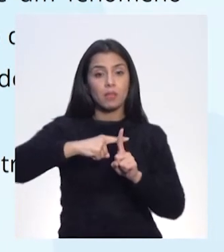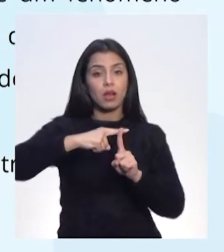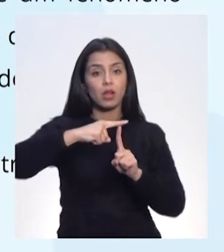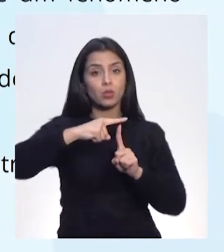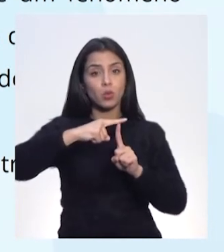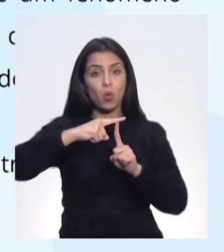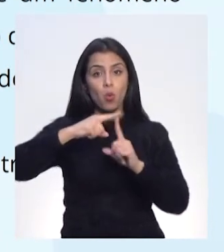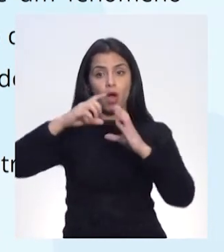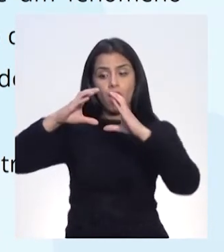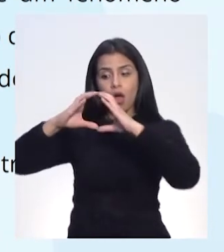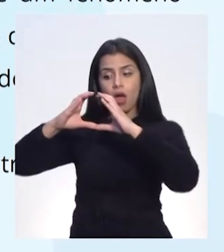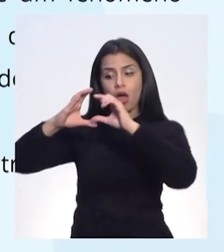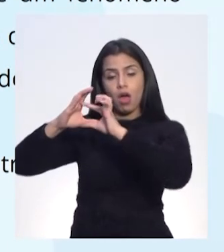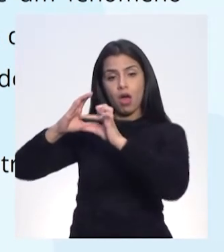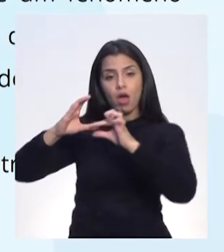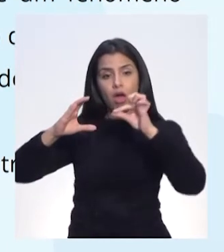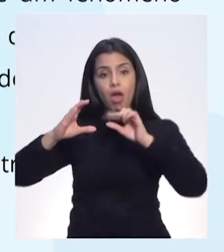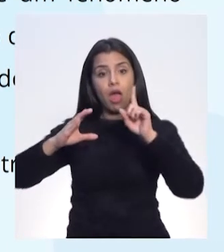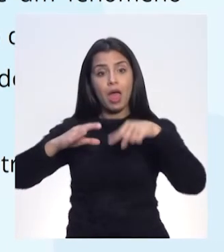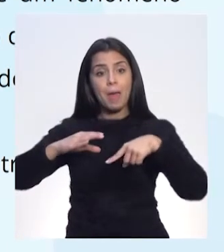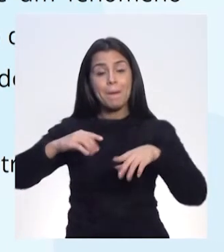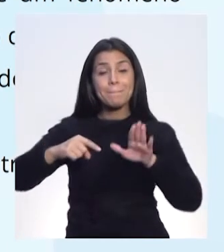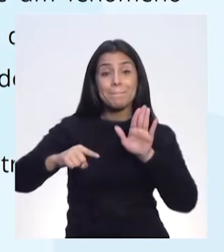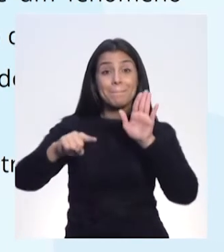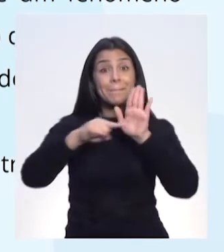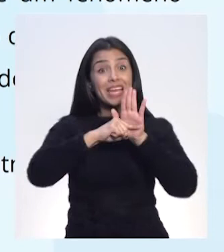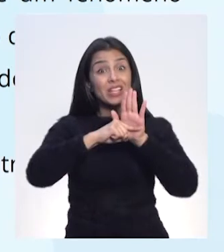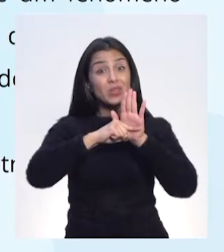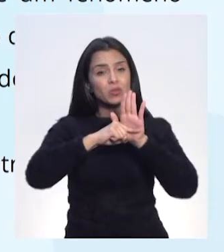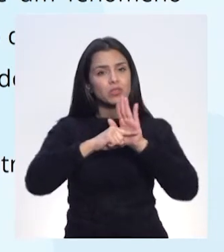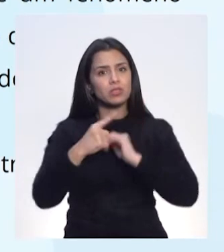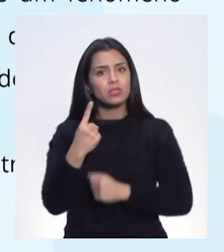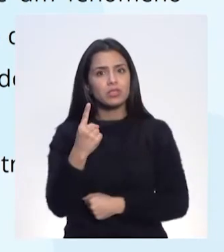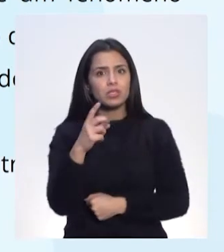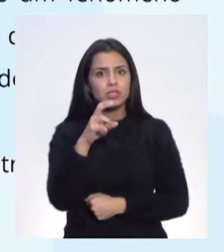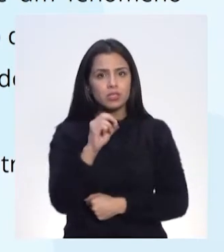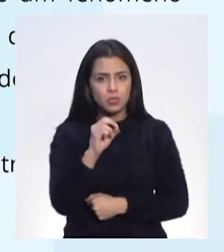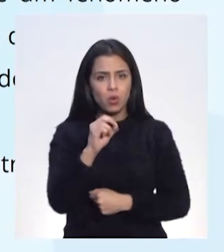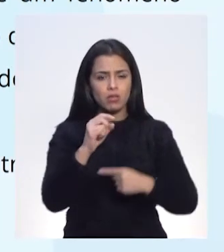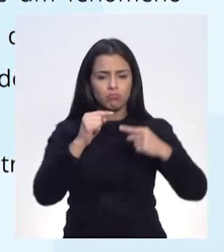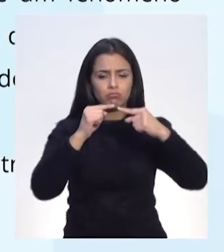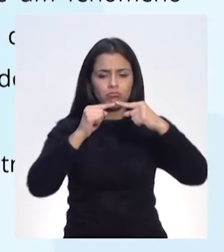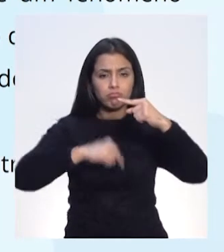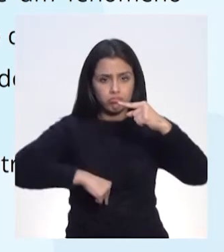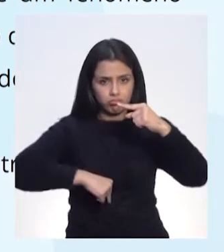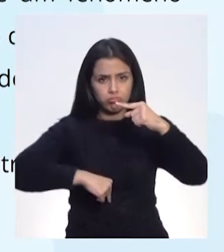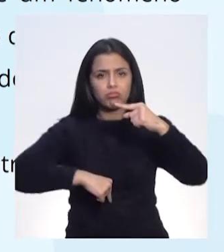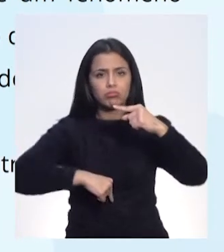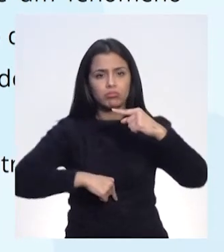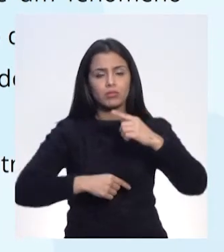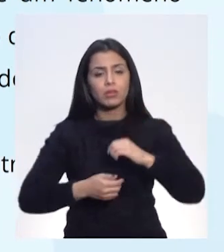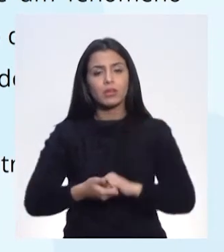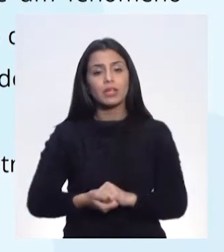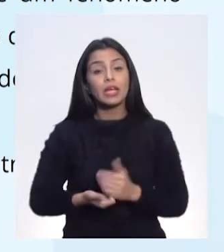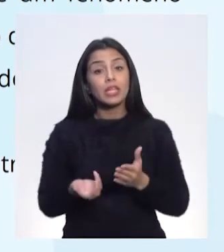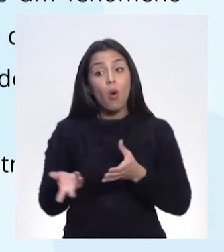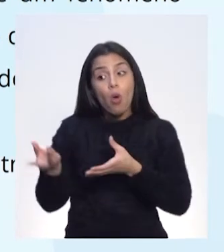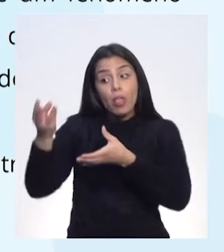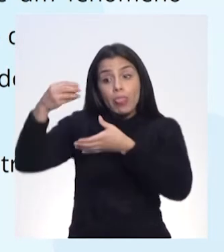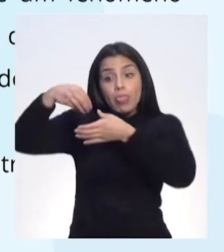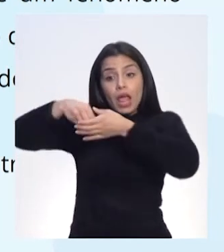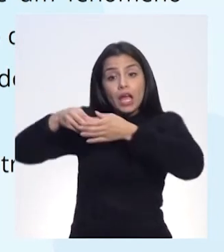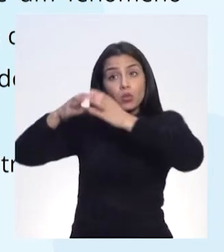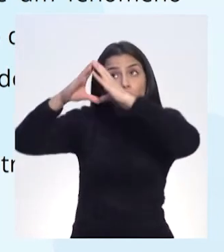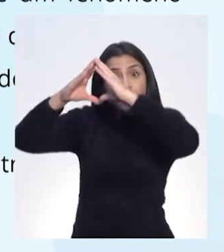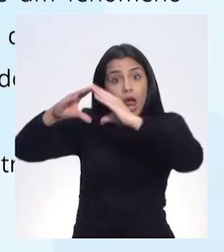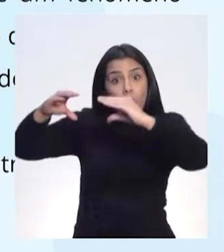é de menos 150 graus Celsius. Isso quer dizer que lá dentro da lua, no núcleo dela,